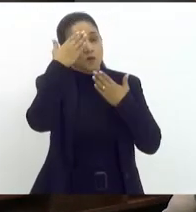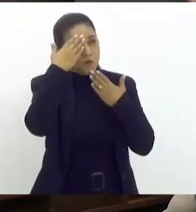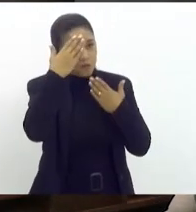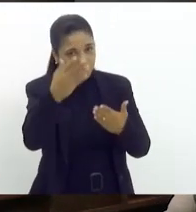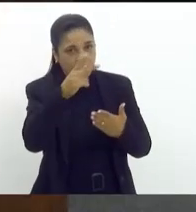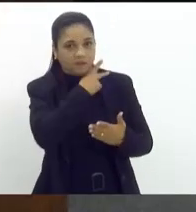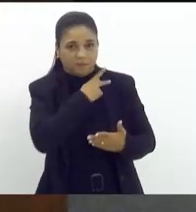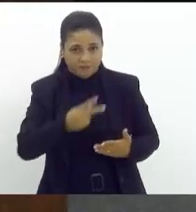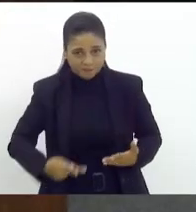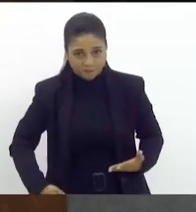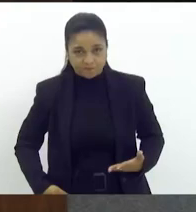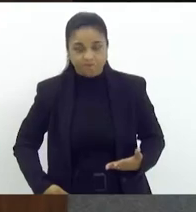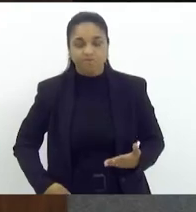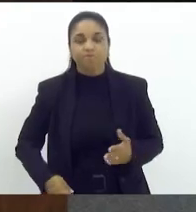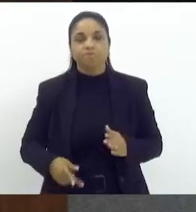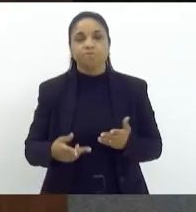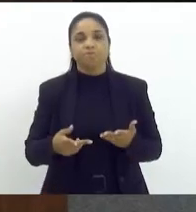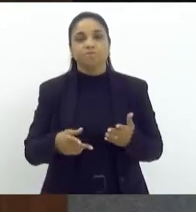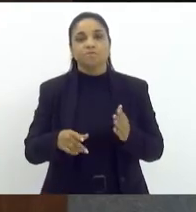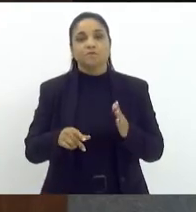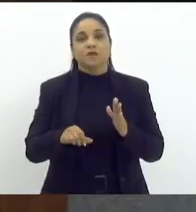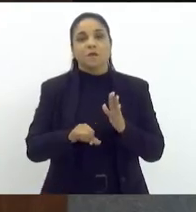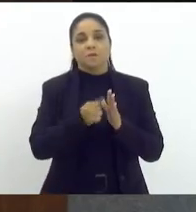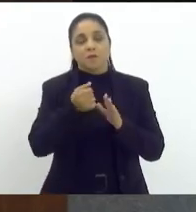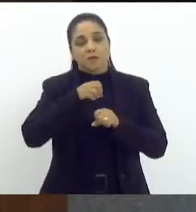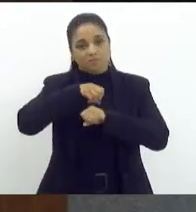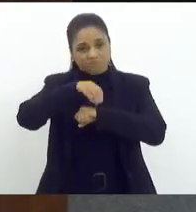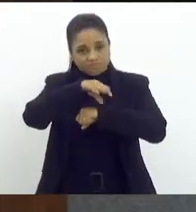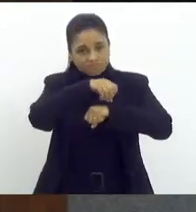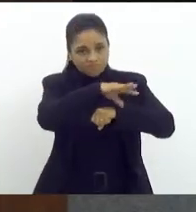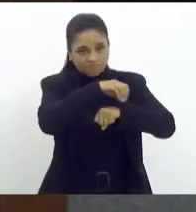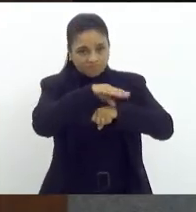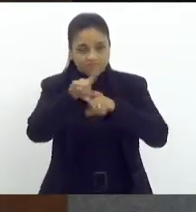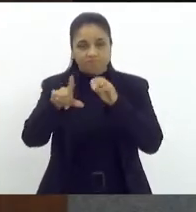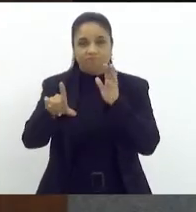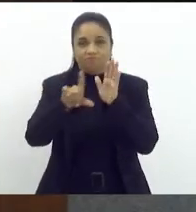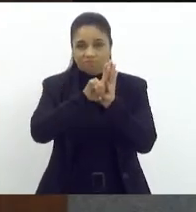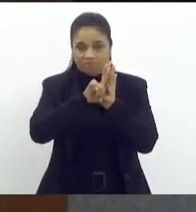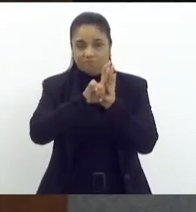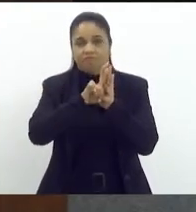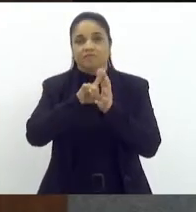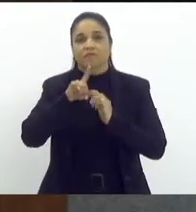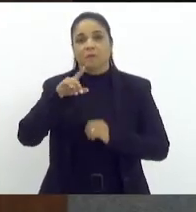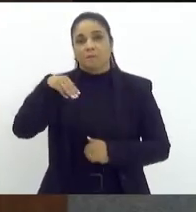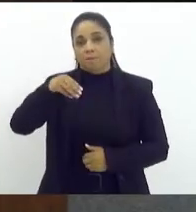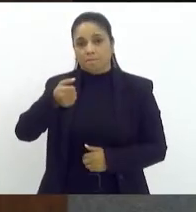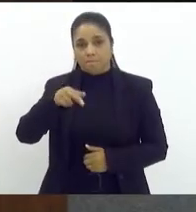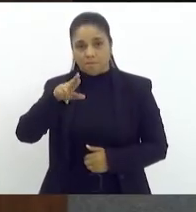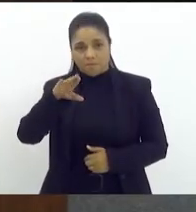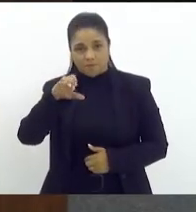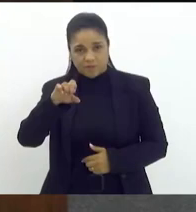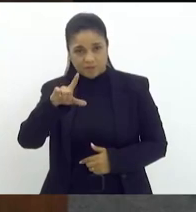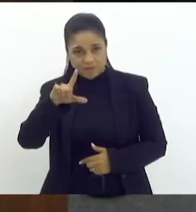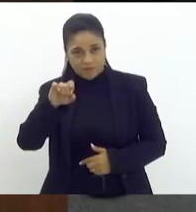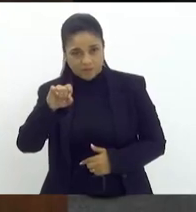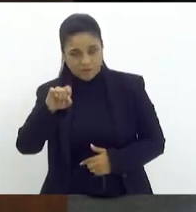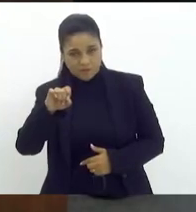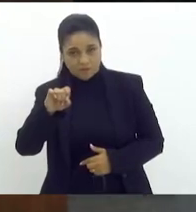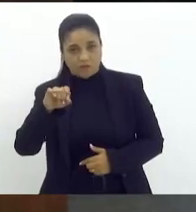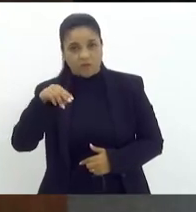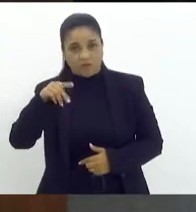Presidente primeiro sobre indicação Legislativa do deputado Marcelo seu Dino ela tem grande relevância